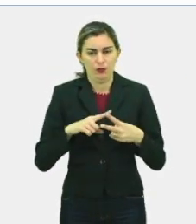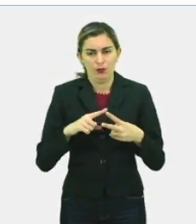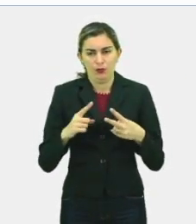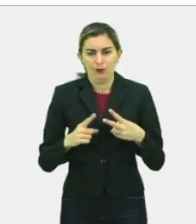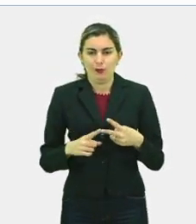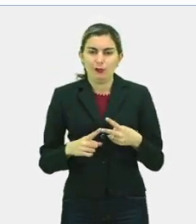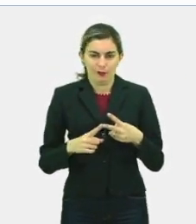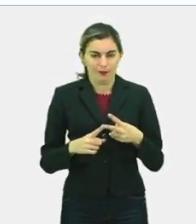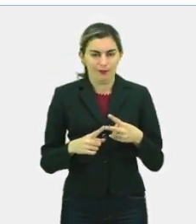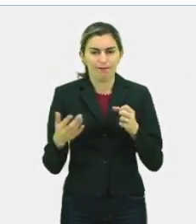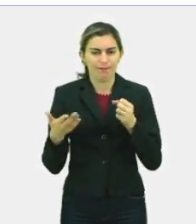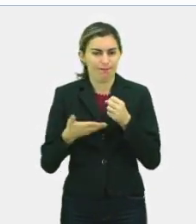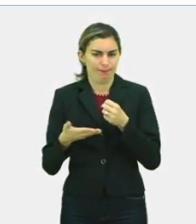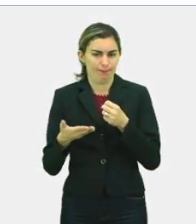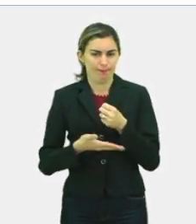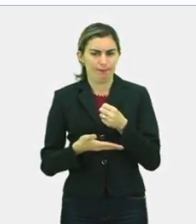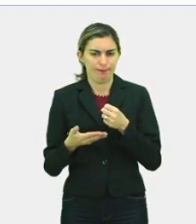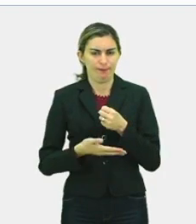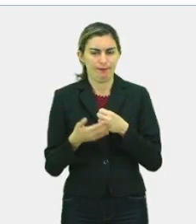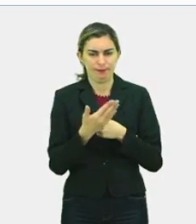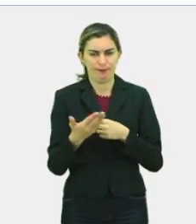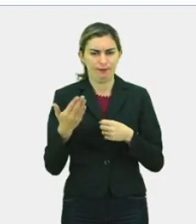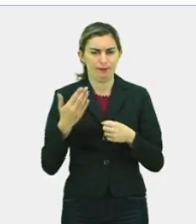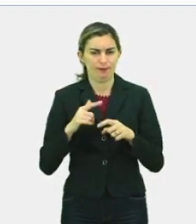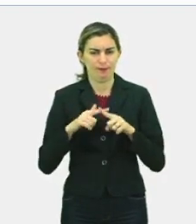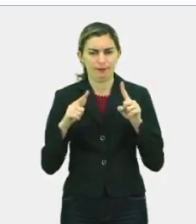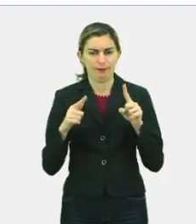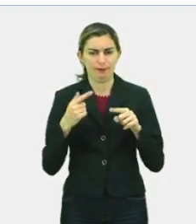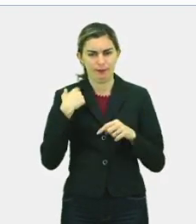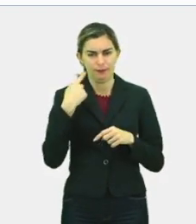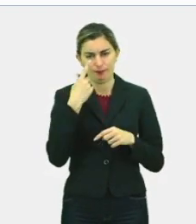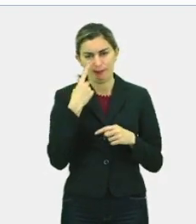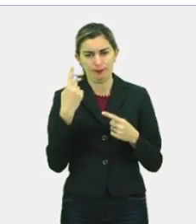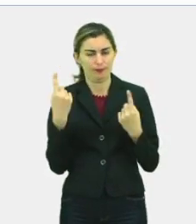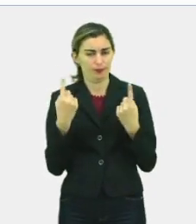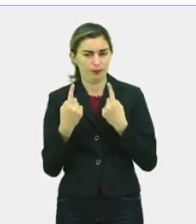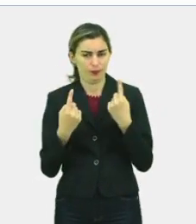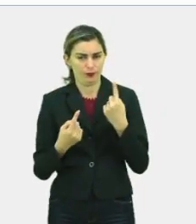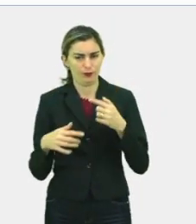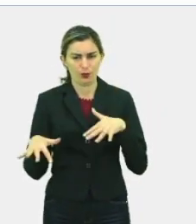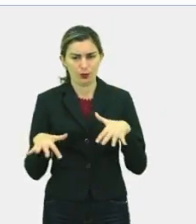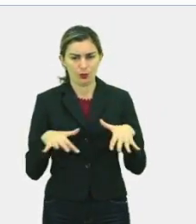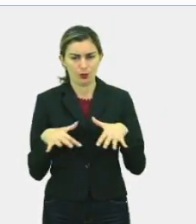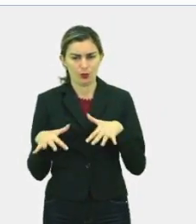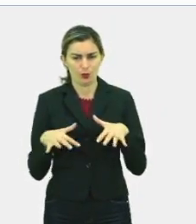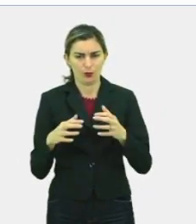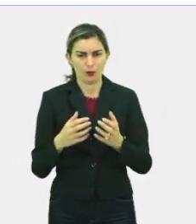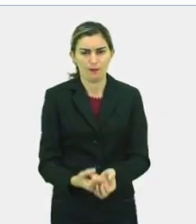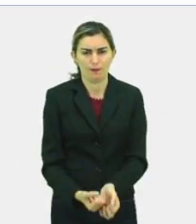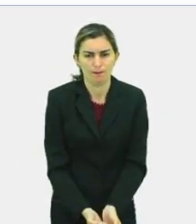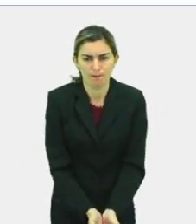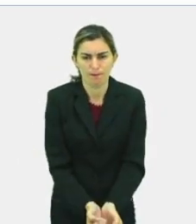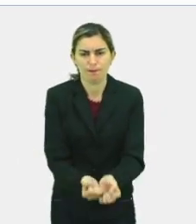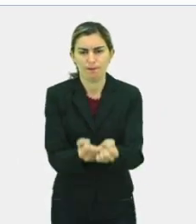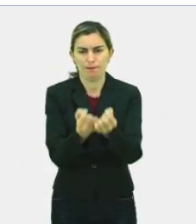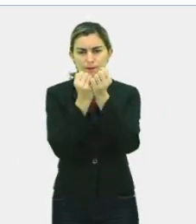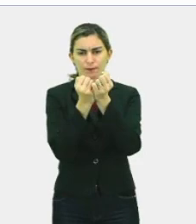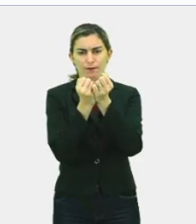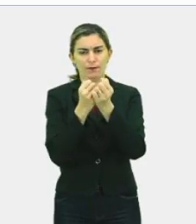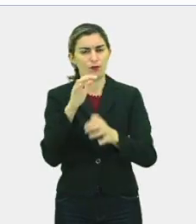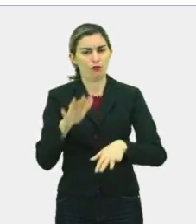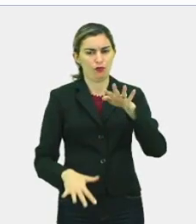2 fundamentos básicos para vocês, mas vamos fixar no primeiro movimento, é o